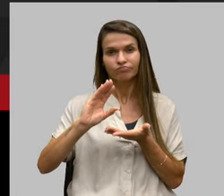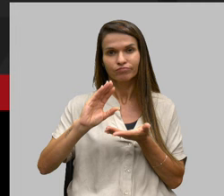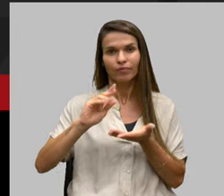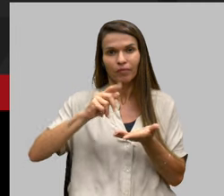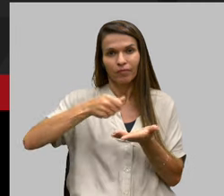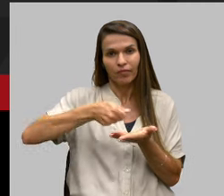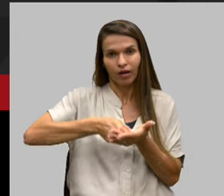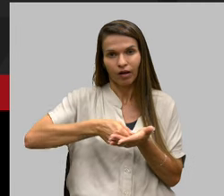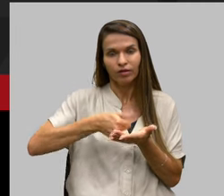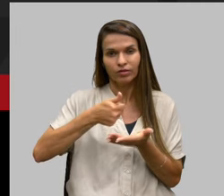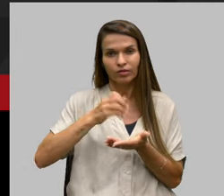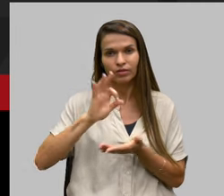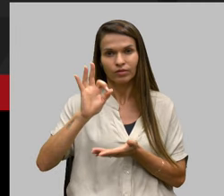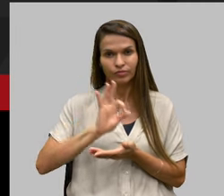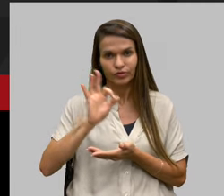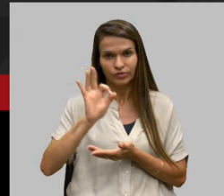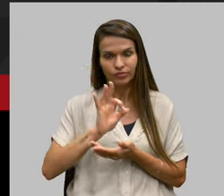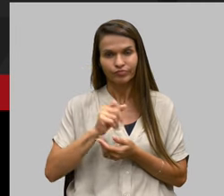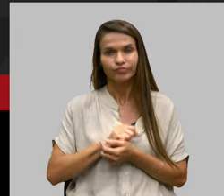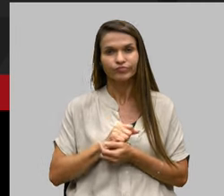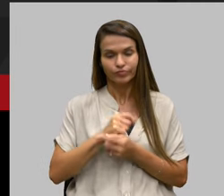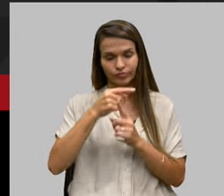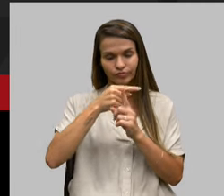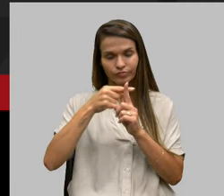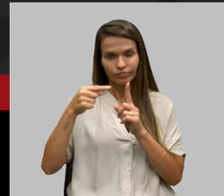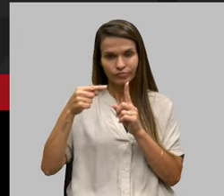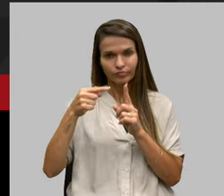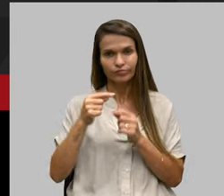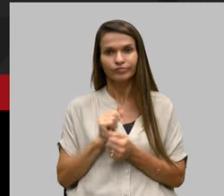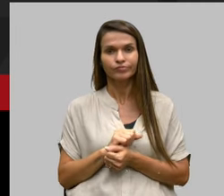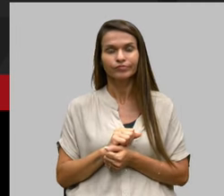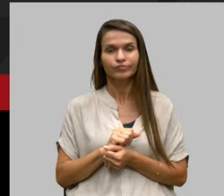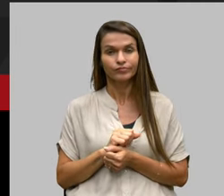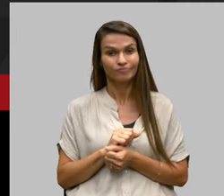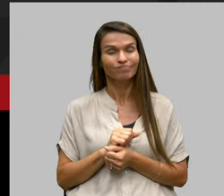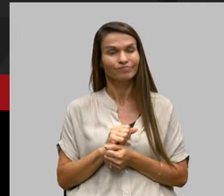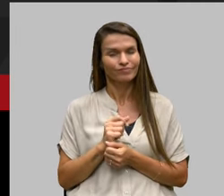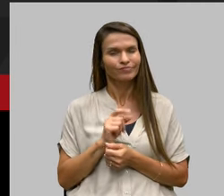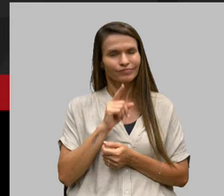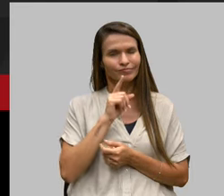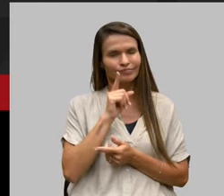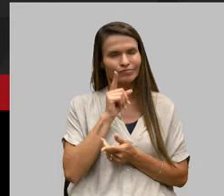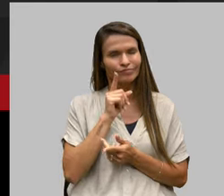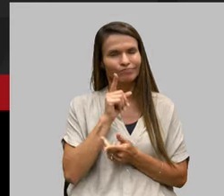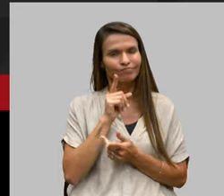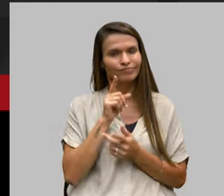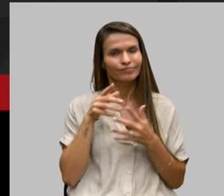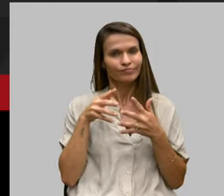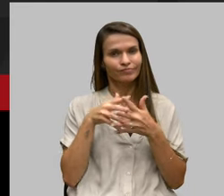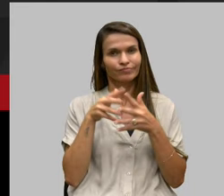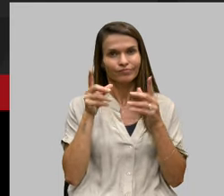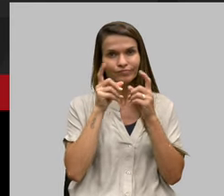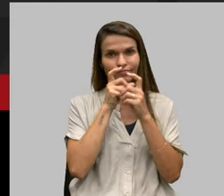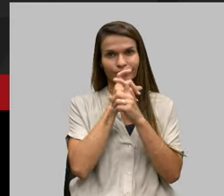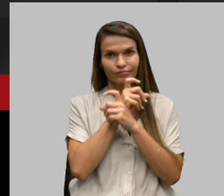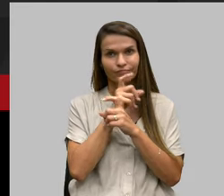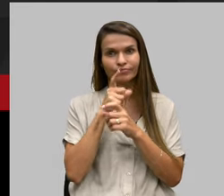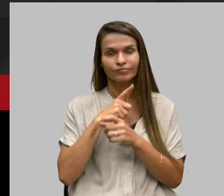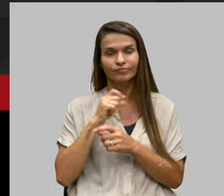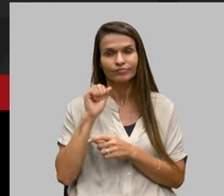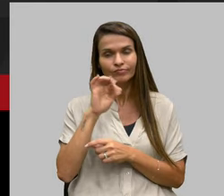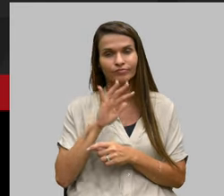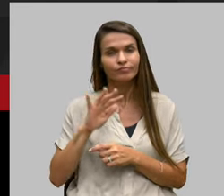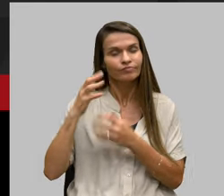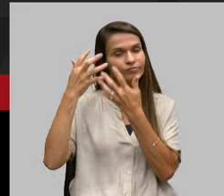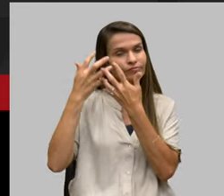10% dos seus do seu passivo atuarial é uma situação tanto quanto eh complicada né e eu trouxe essa imagem para pensar o que dizer